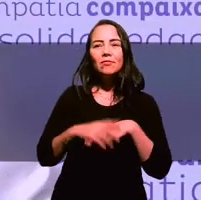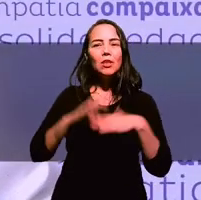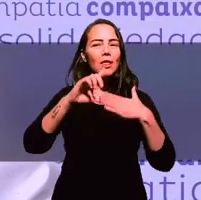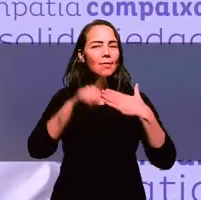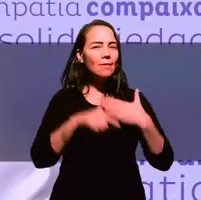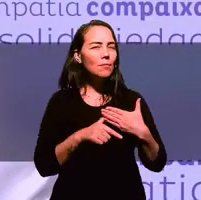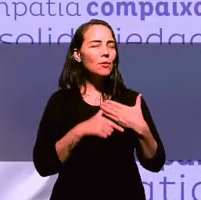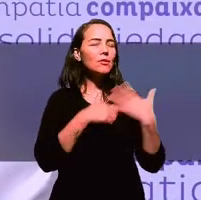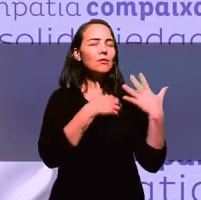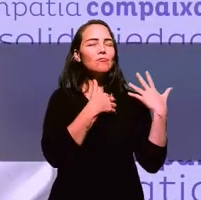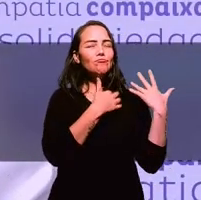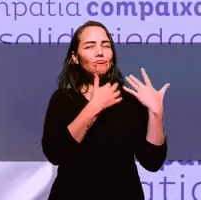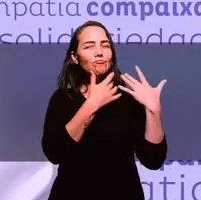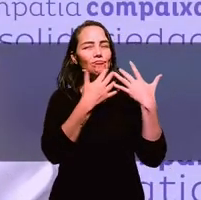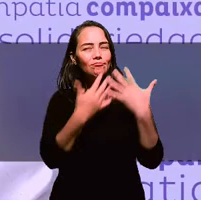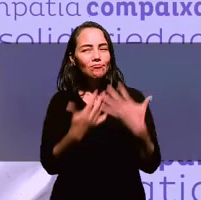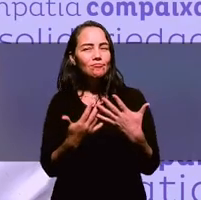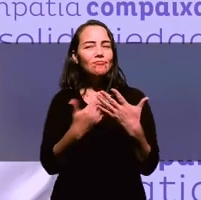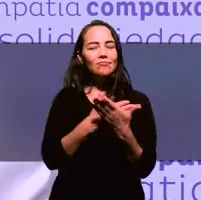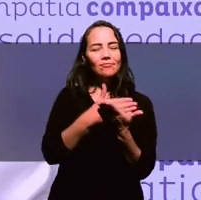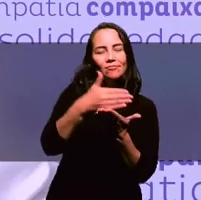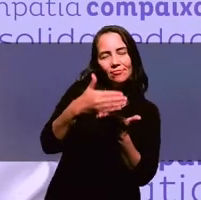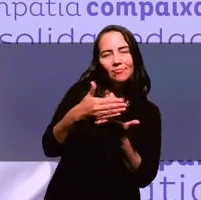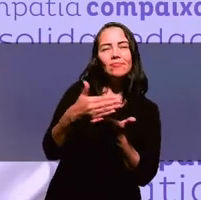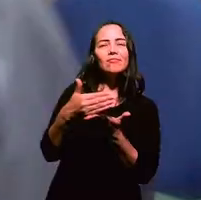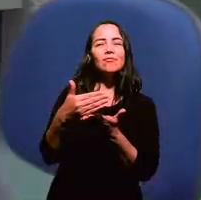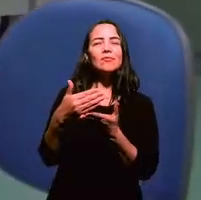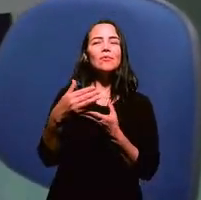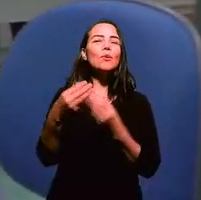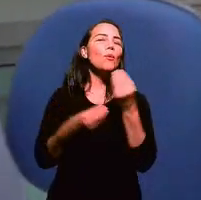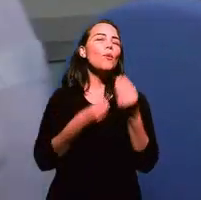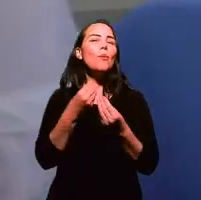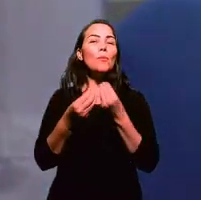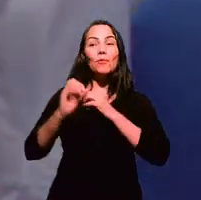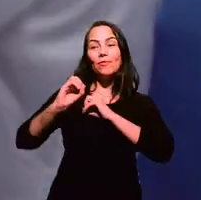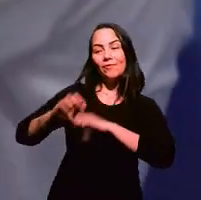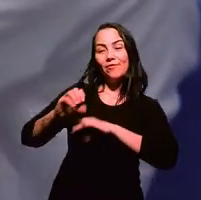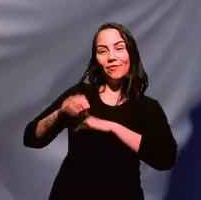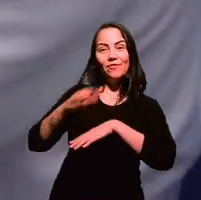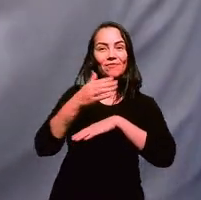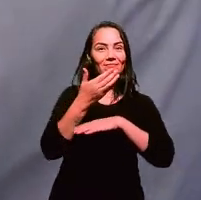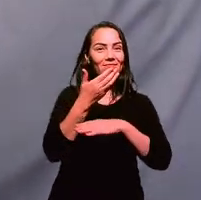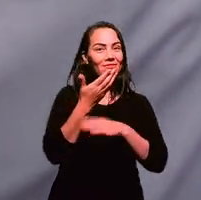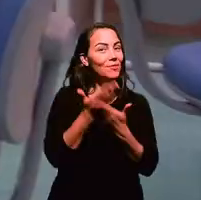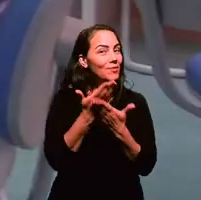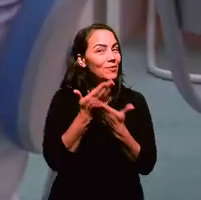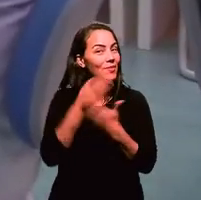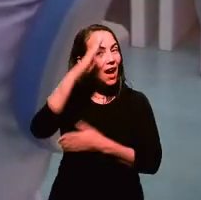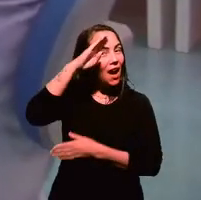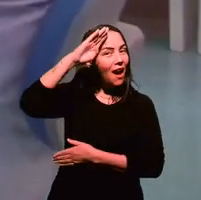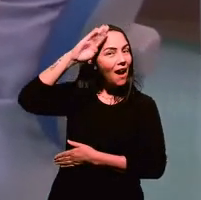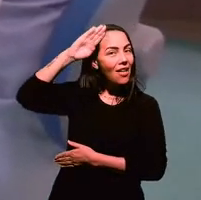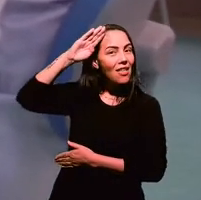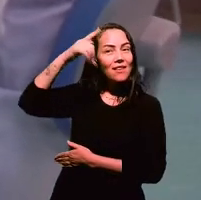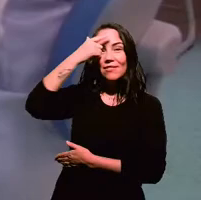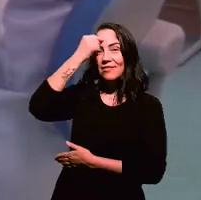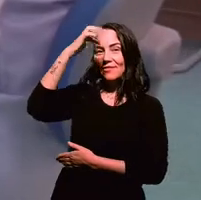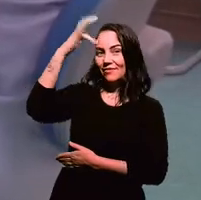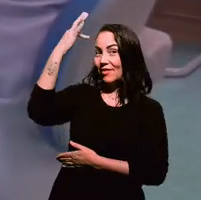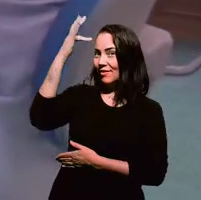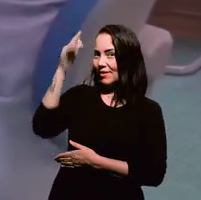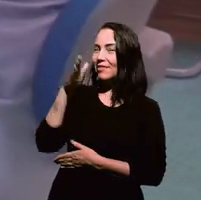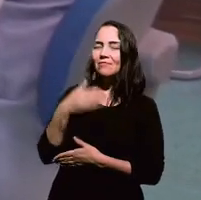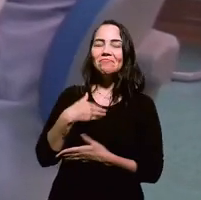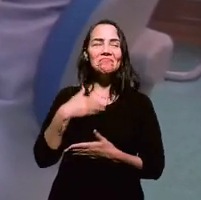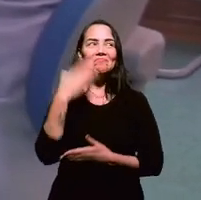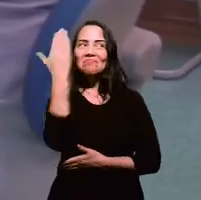Depois desse receio inicial, assim, o Corpo Clínico abraçou a residência e prosperou, assim, né? Eu não vejo mais o Hospital